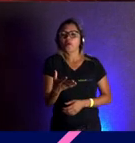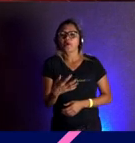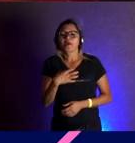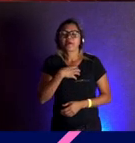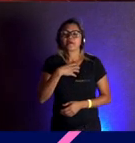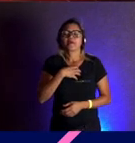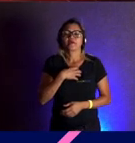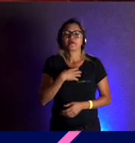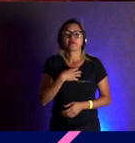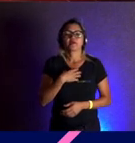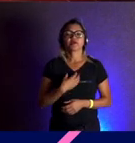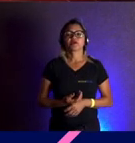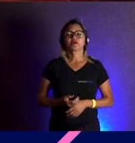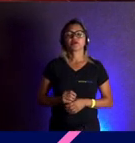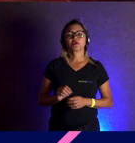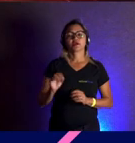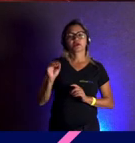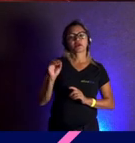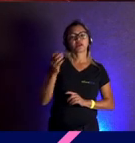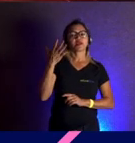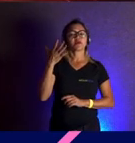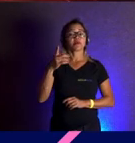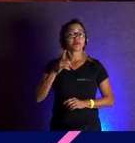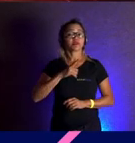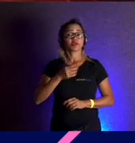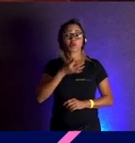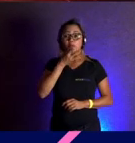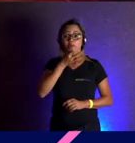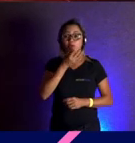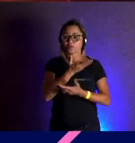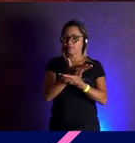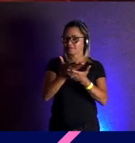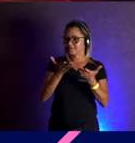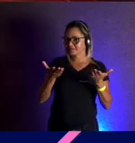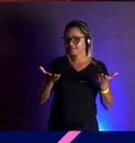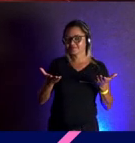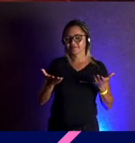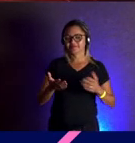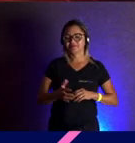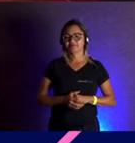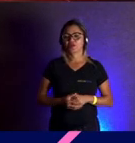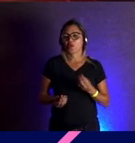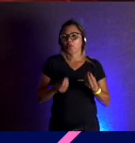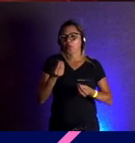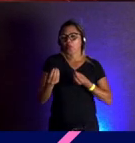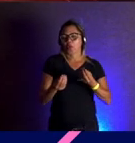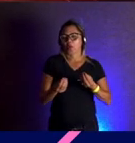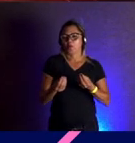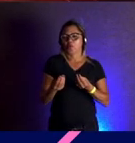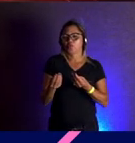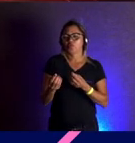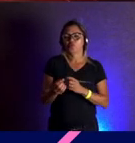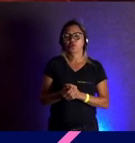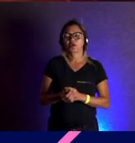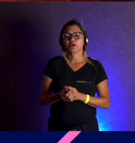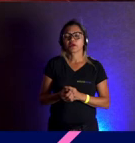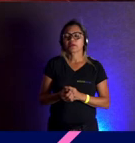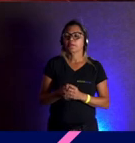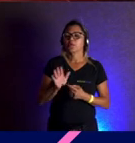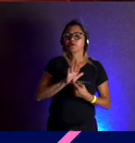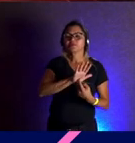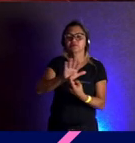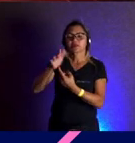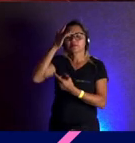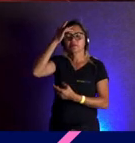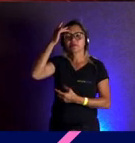a cobertura de clima deve ter na opinião de vocês? Como envolver as pessoas numa narrativa? Eu